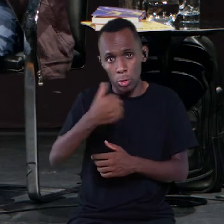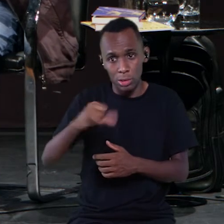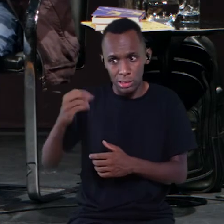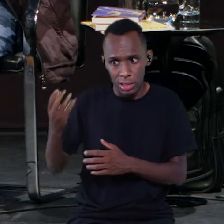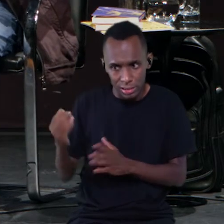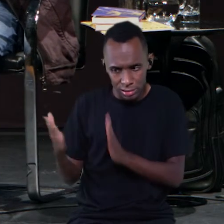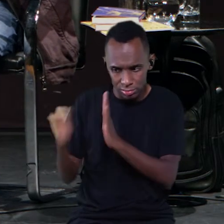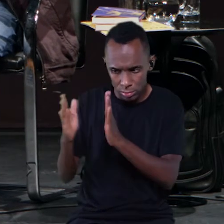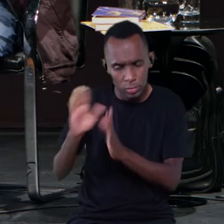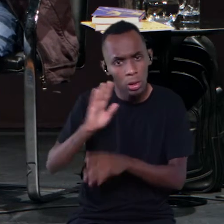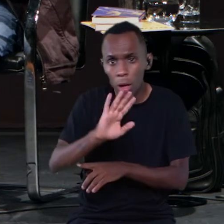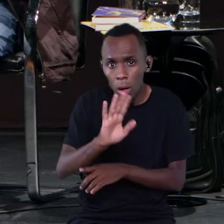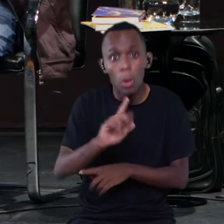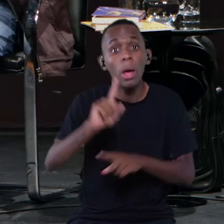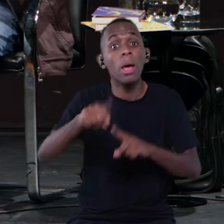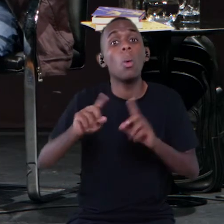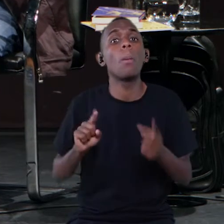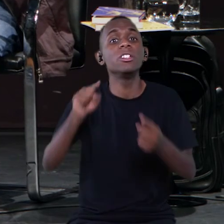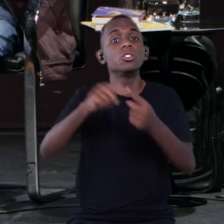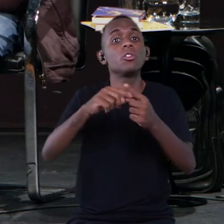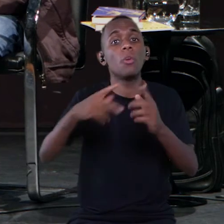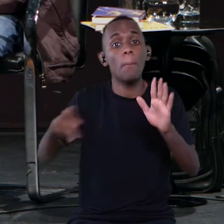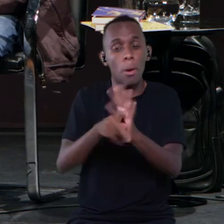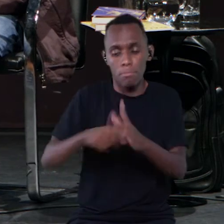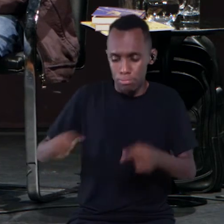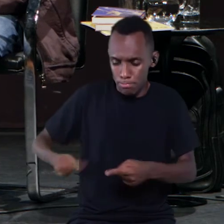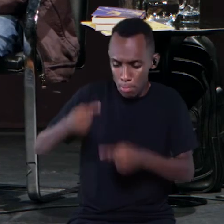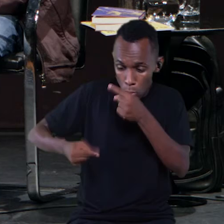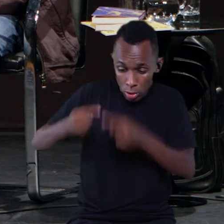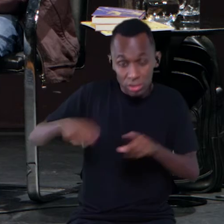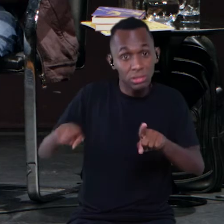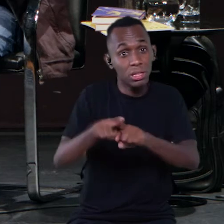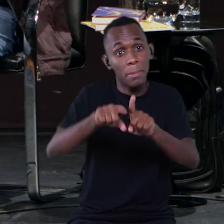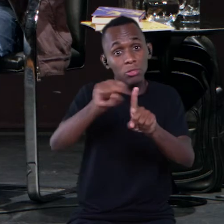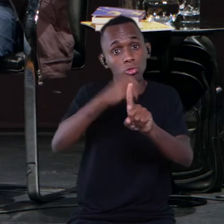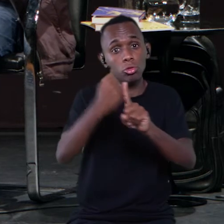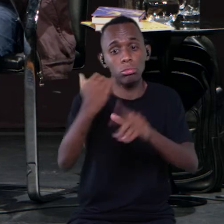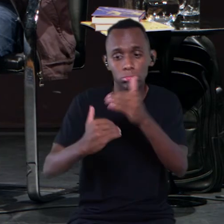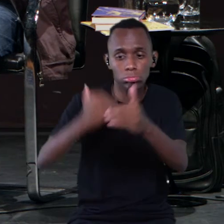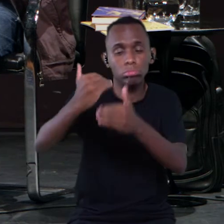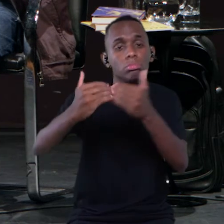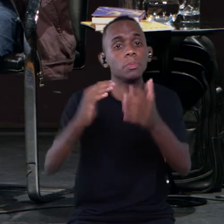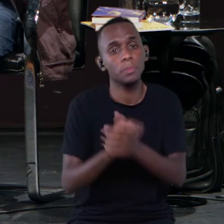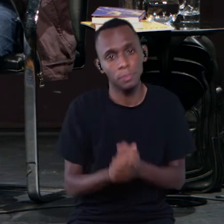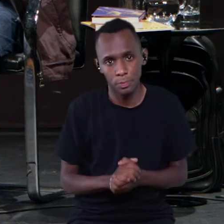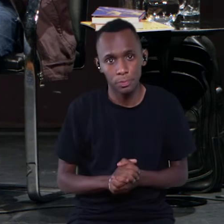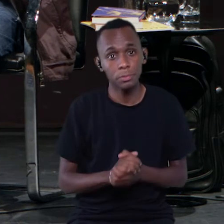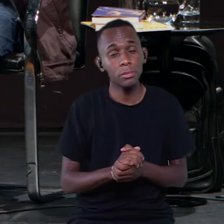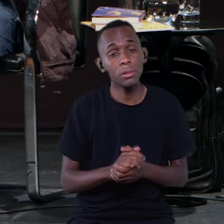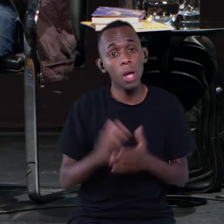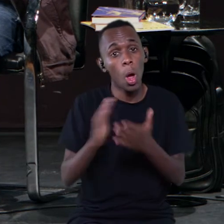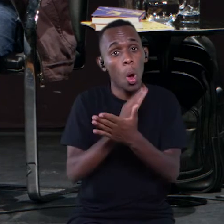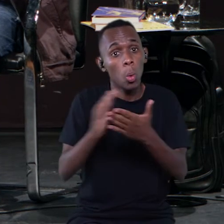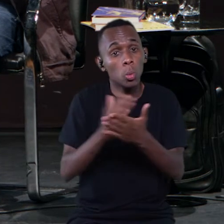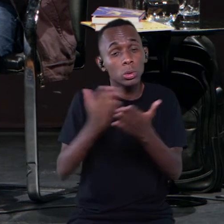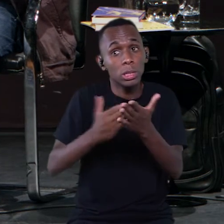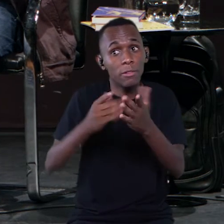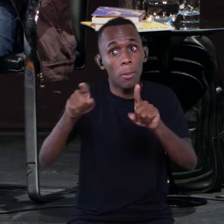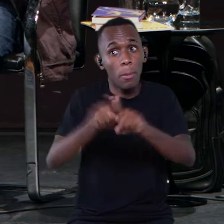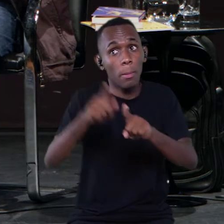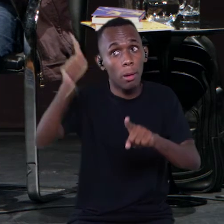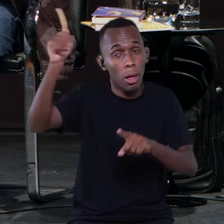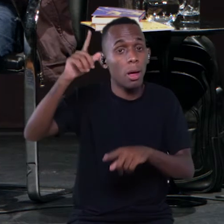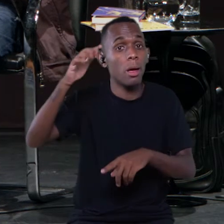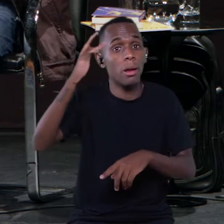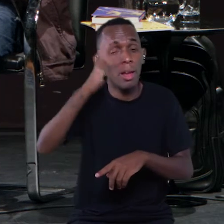do fantástico, do imaginário. É por uma questão política e social. A tradução recente dos livros da Djamila Ribeiro na França são um grande